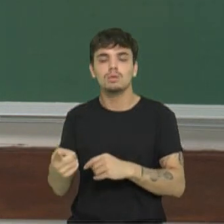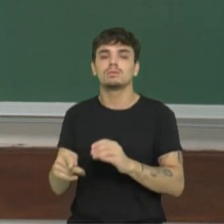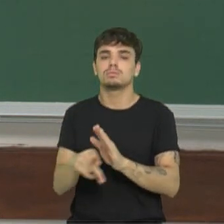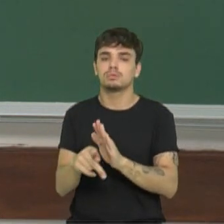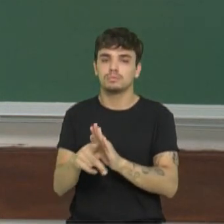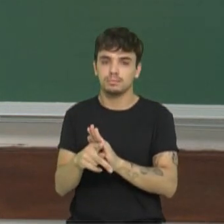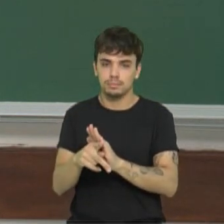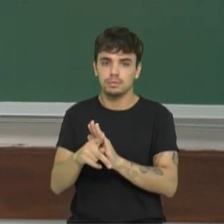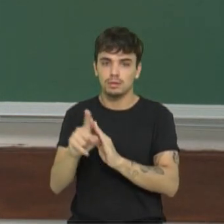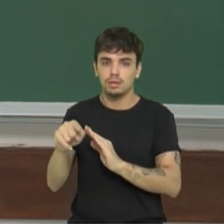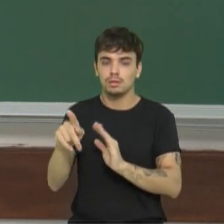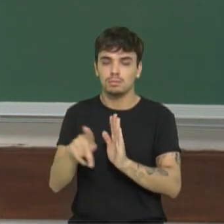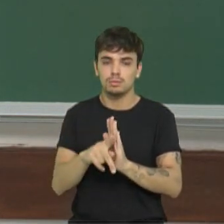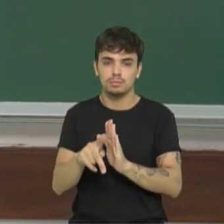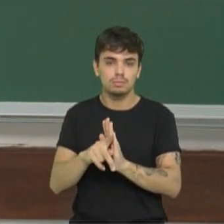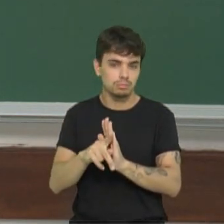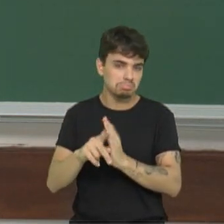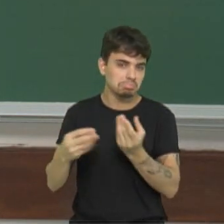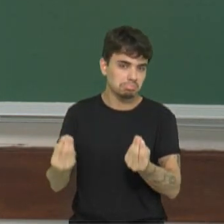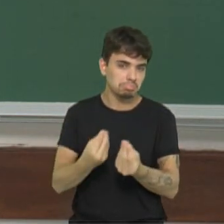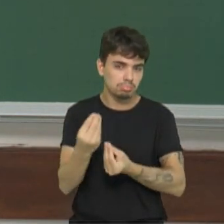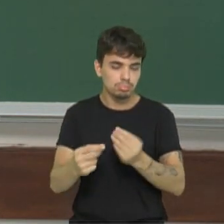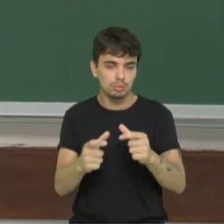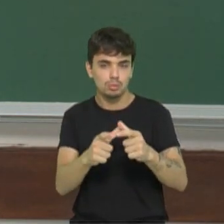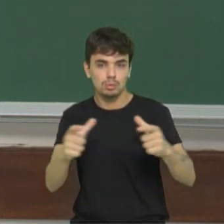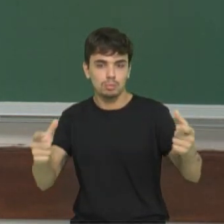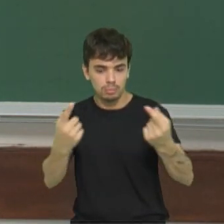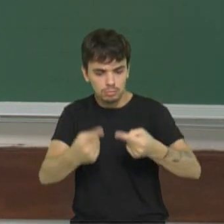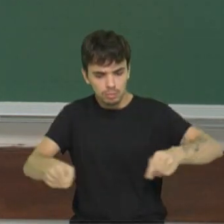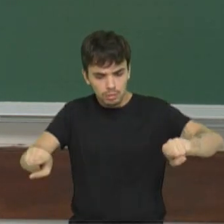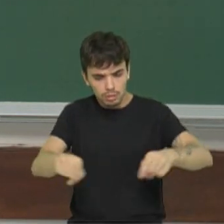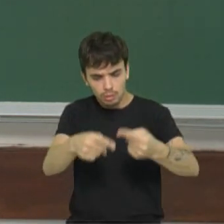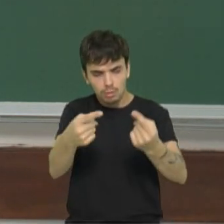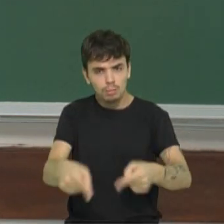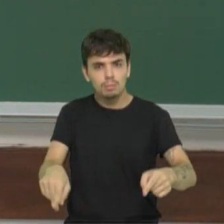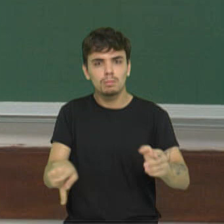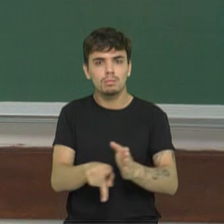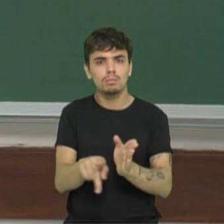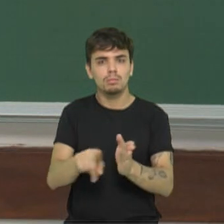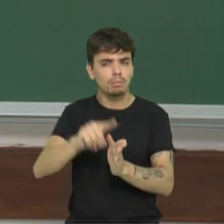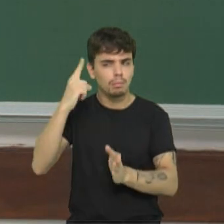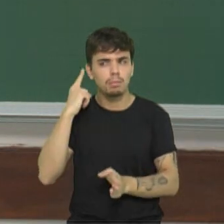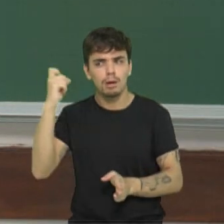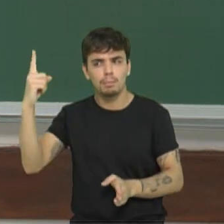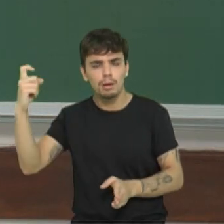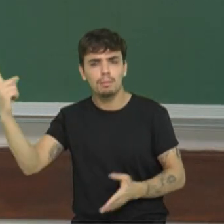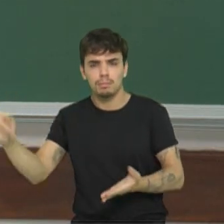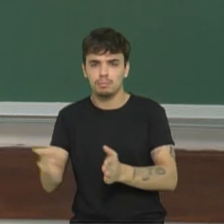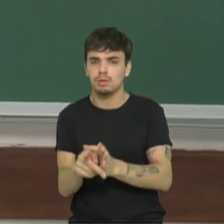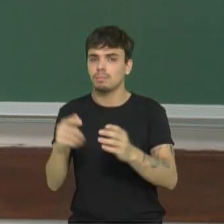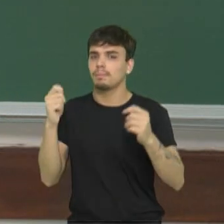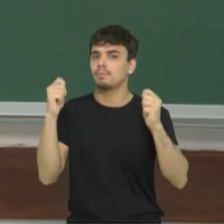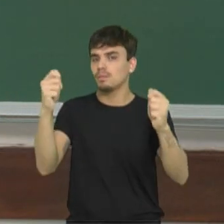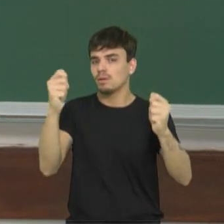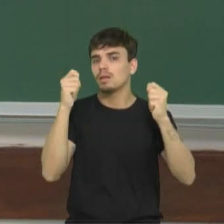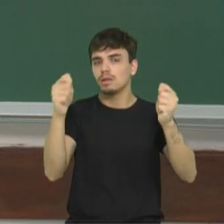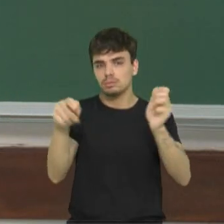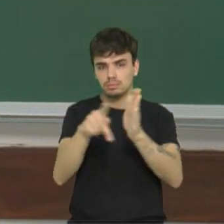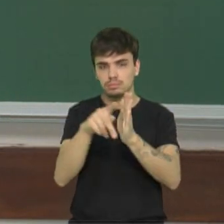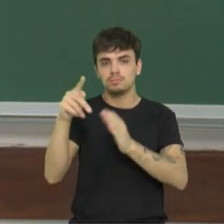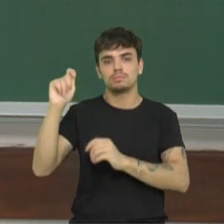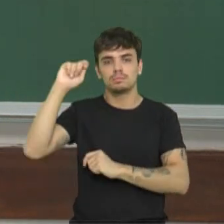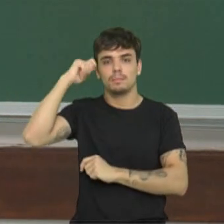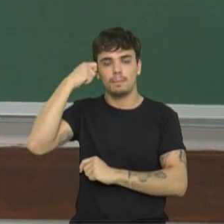grande som, ou a grande música, ou o grande grito de protesto dos negros americanos,